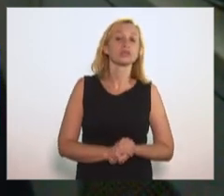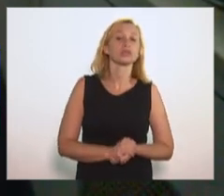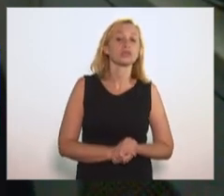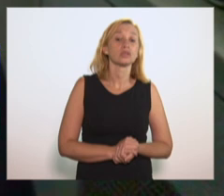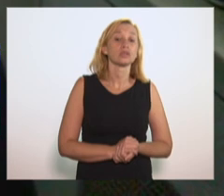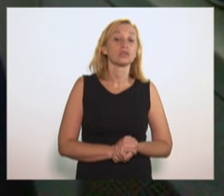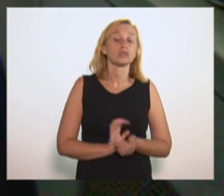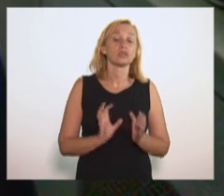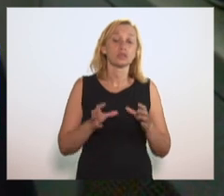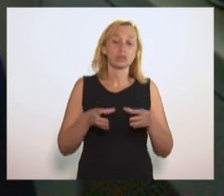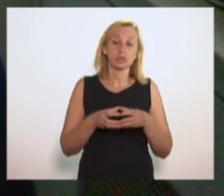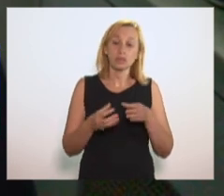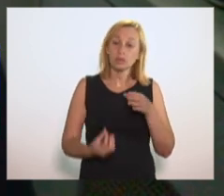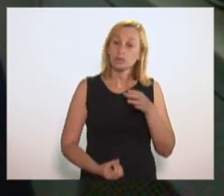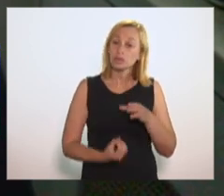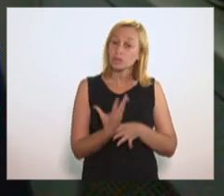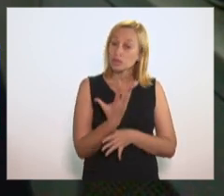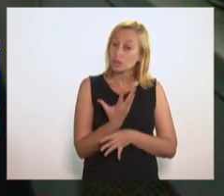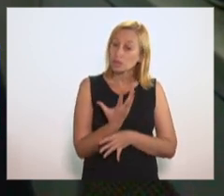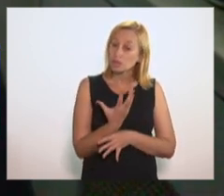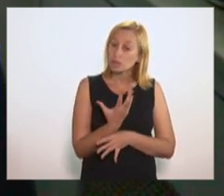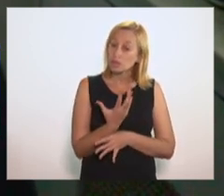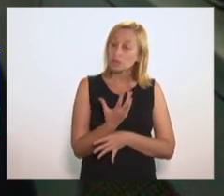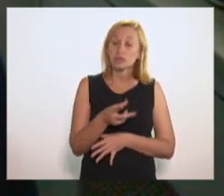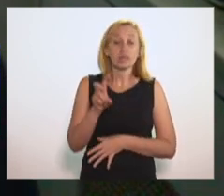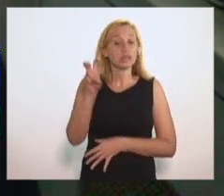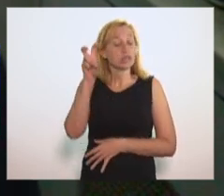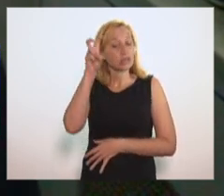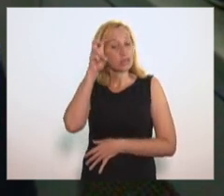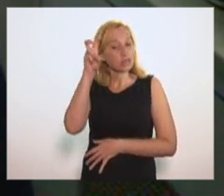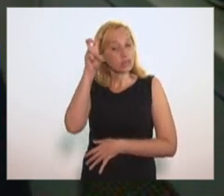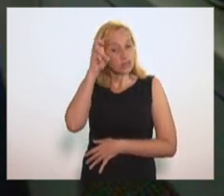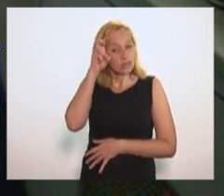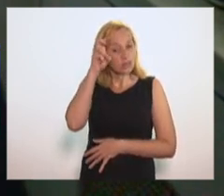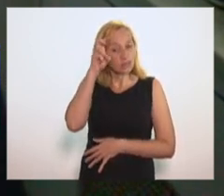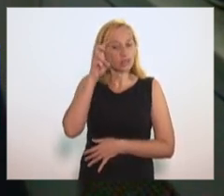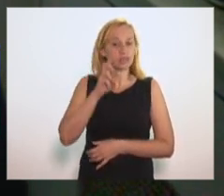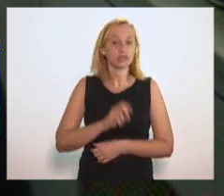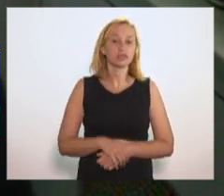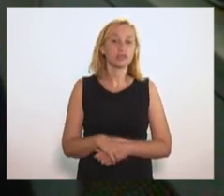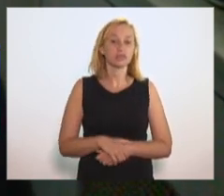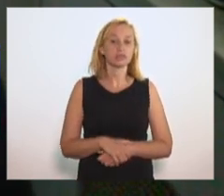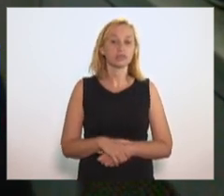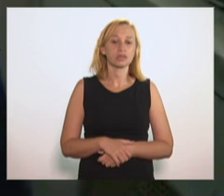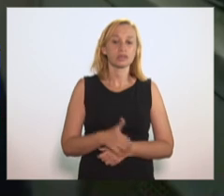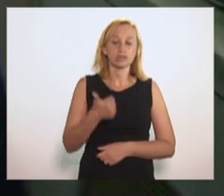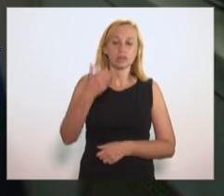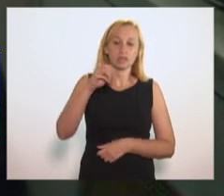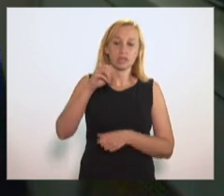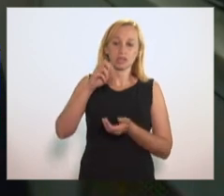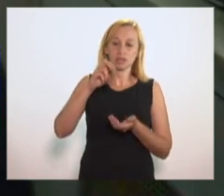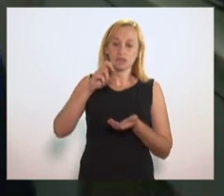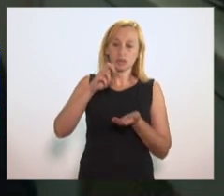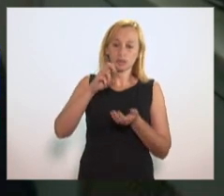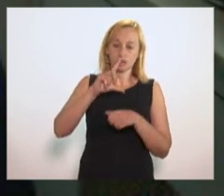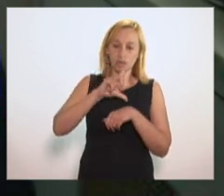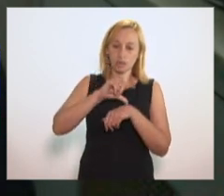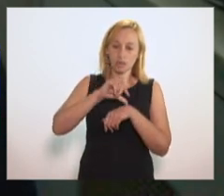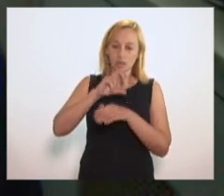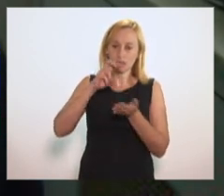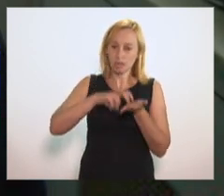instalada na quinta-feira às dez horas da manhã